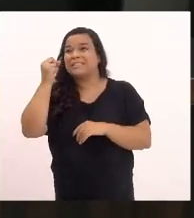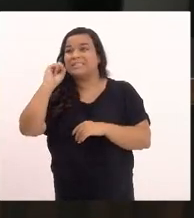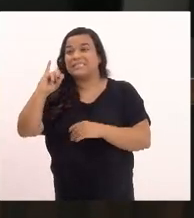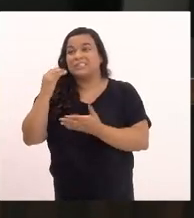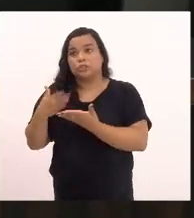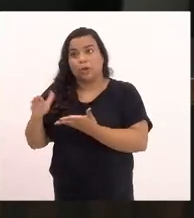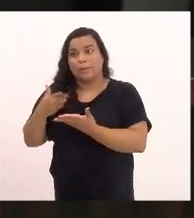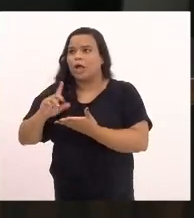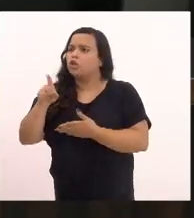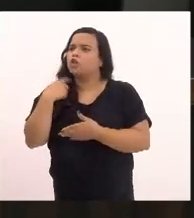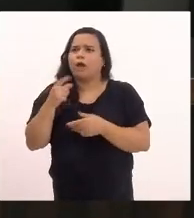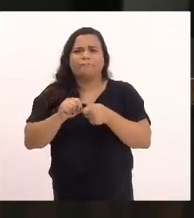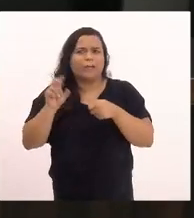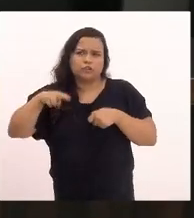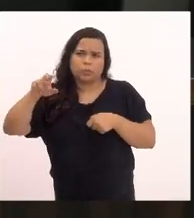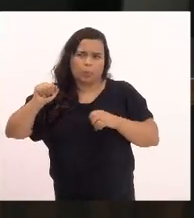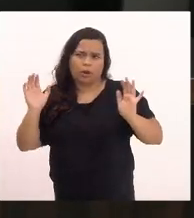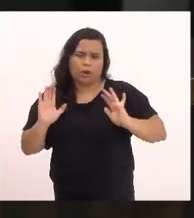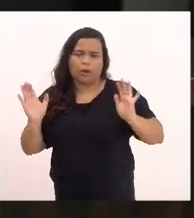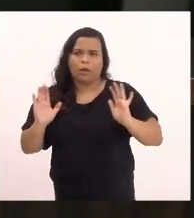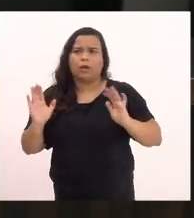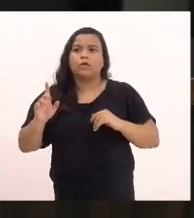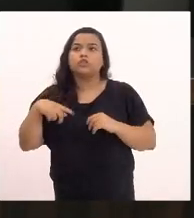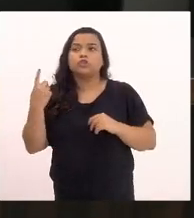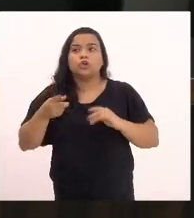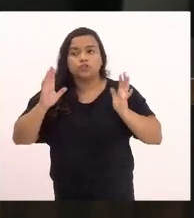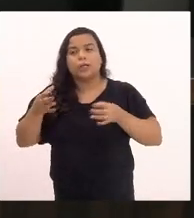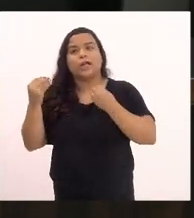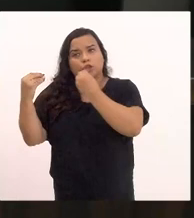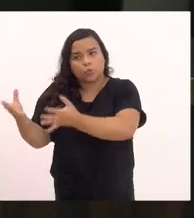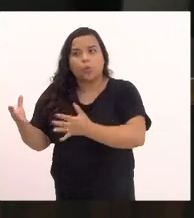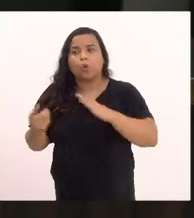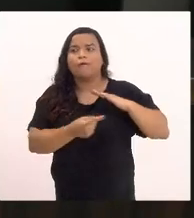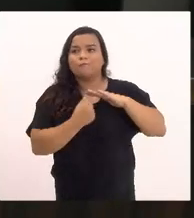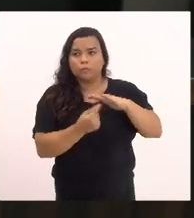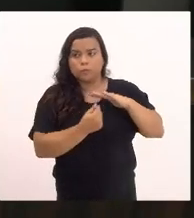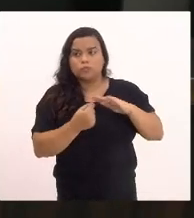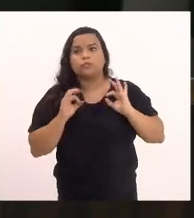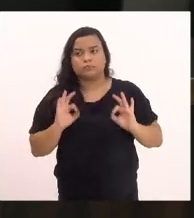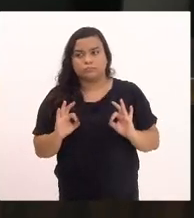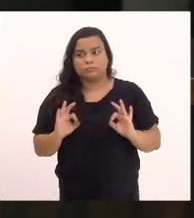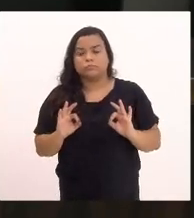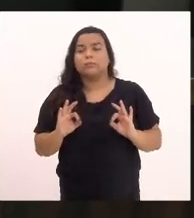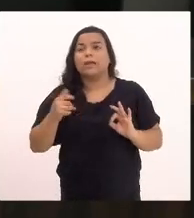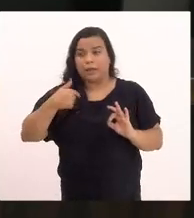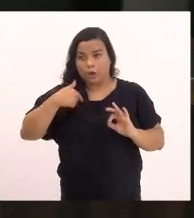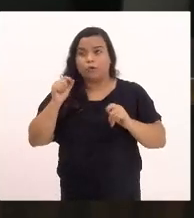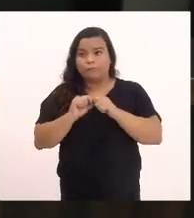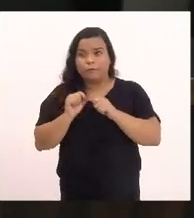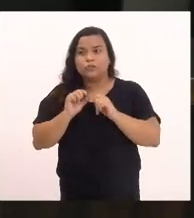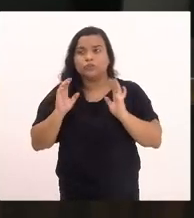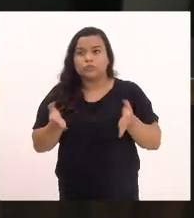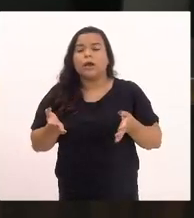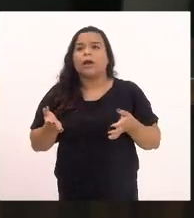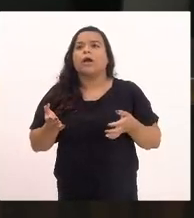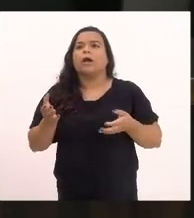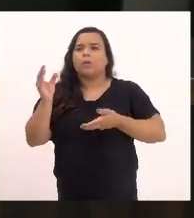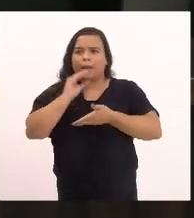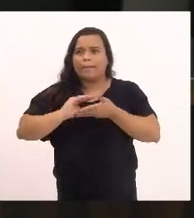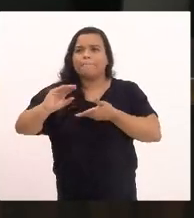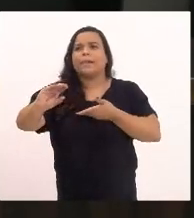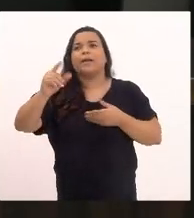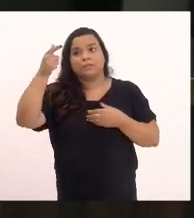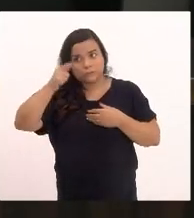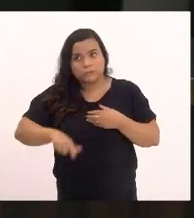capitalizou. Só às vezes que nós fizemos doação pelo fundo, eu fiz o repasse igual para o fundo, que